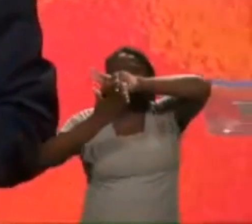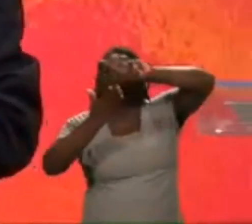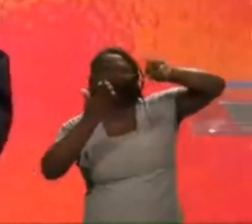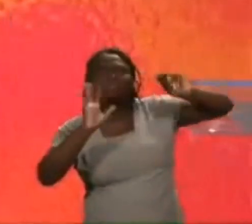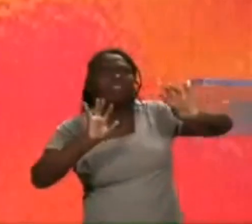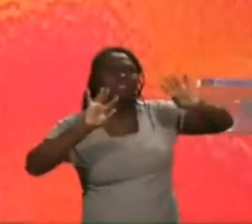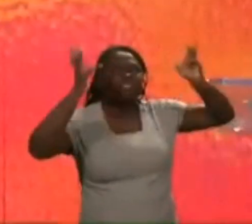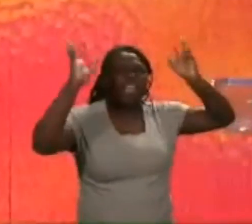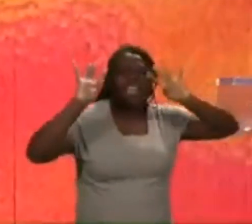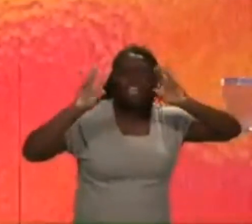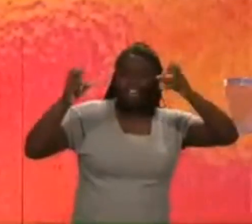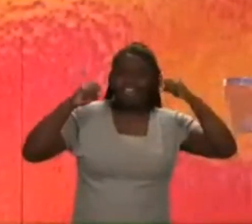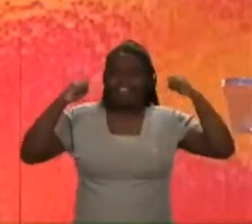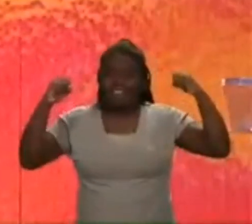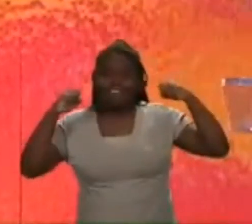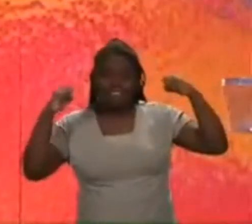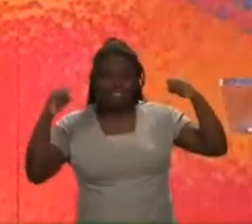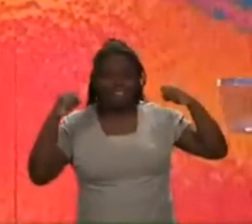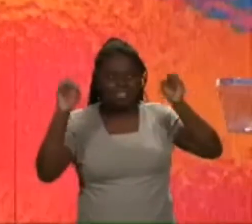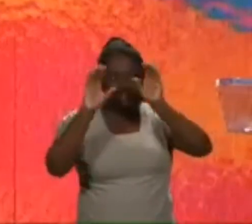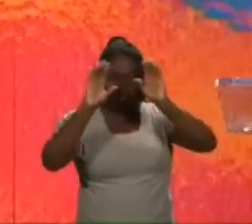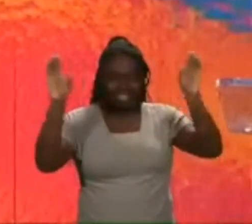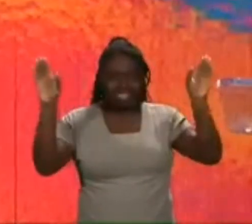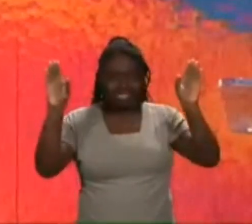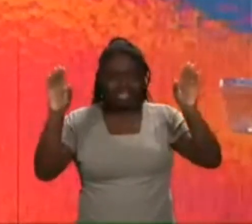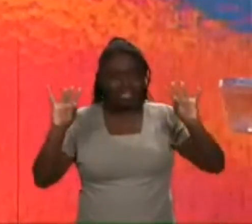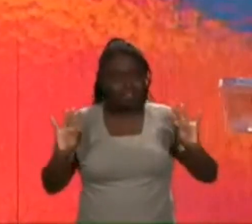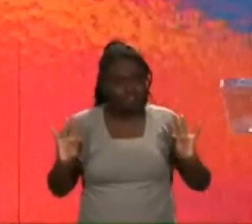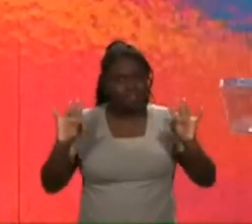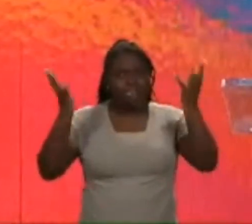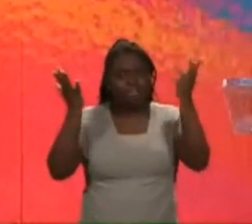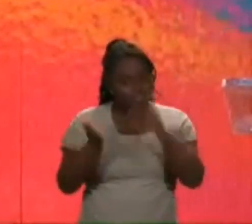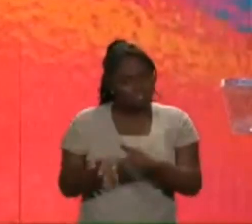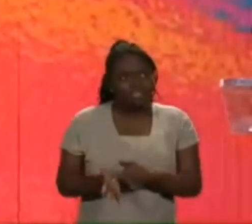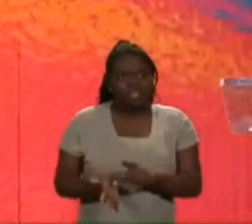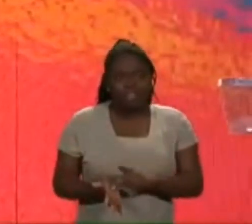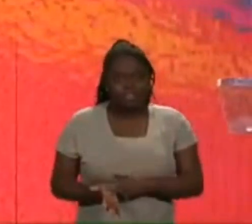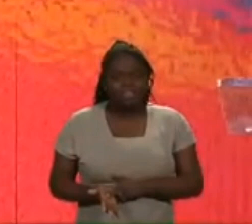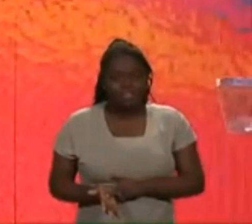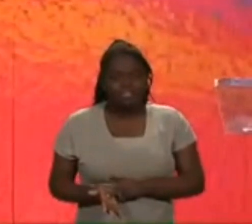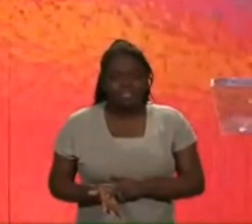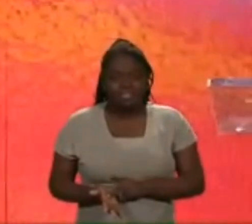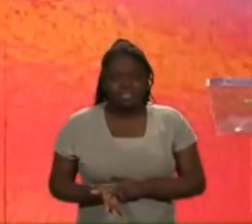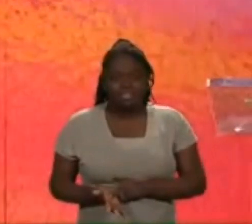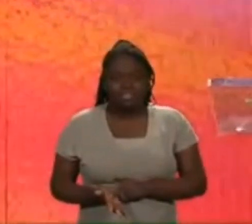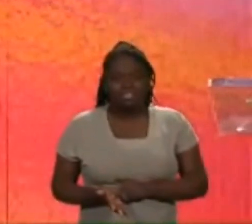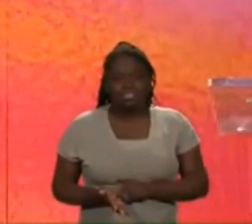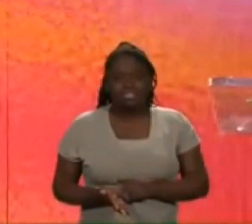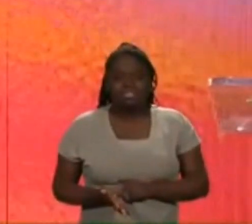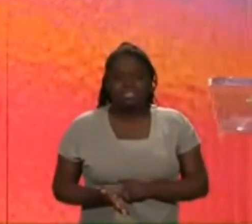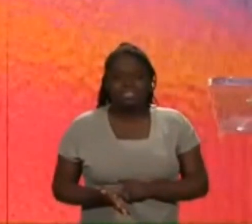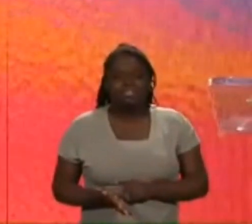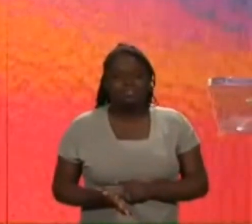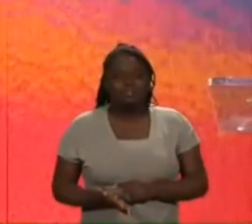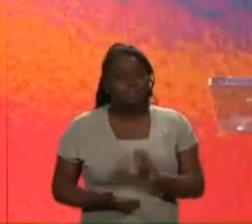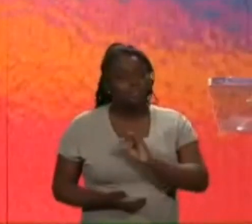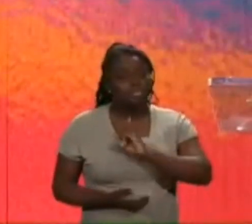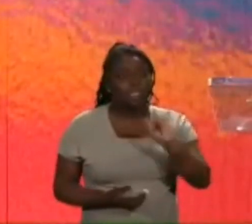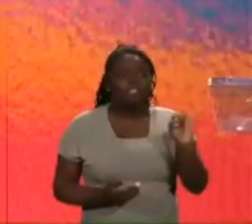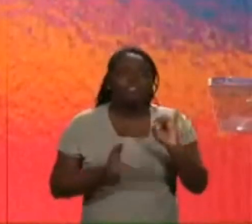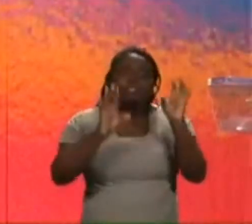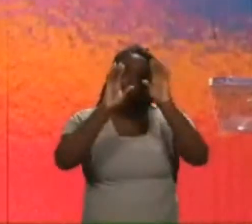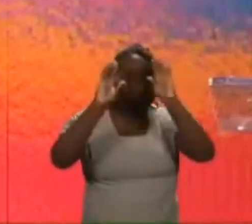As frentes de trabalho nesta liderança são muitas, e a Lagoinha Matriz, que foi o meu púlpito ao longo